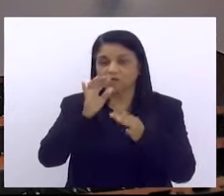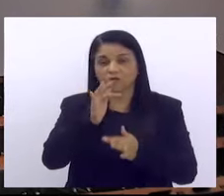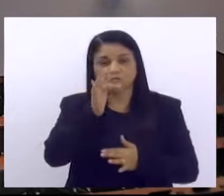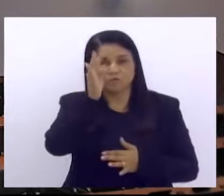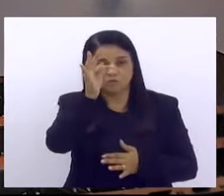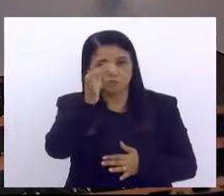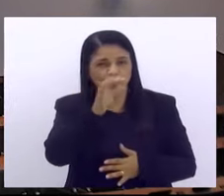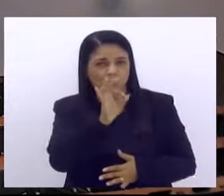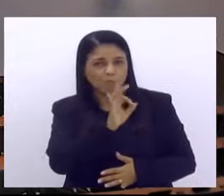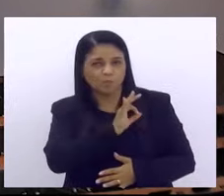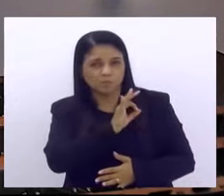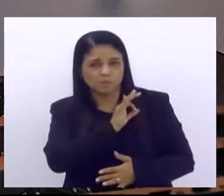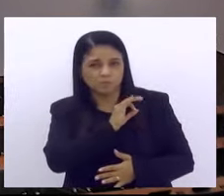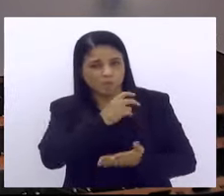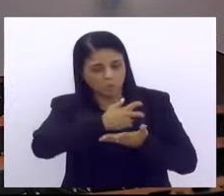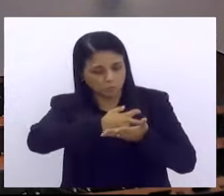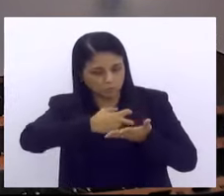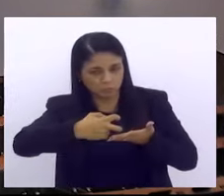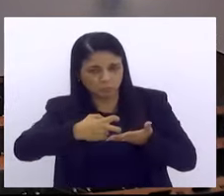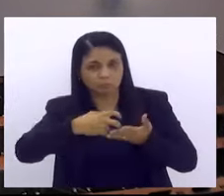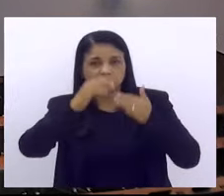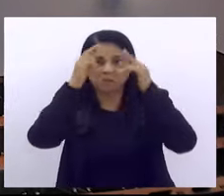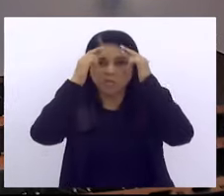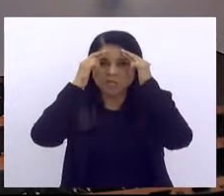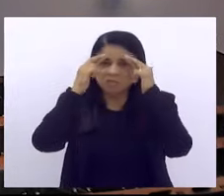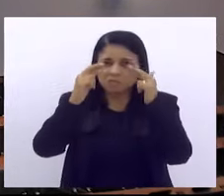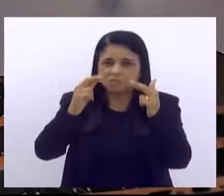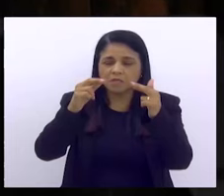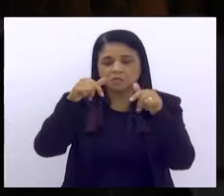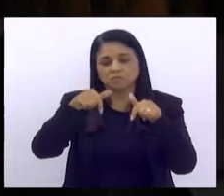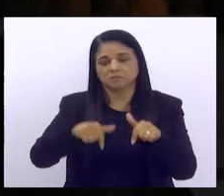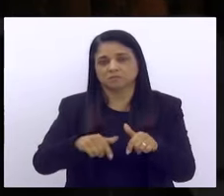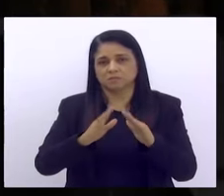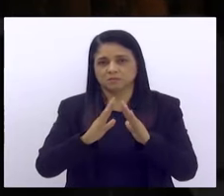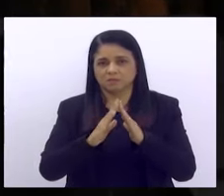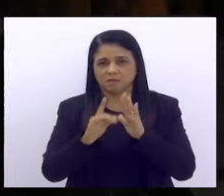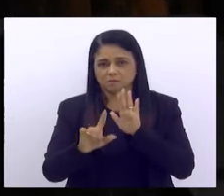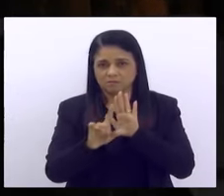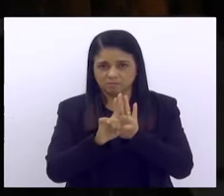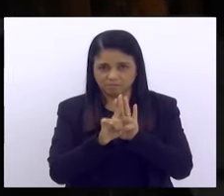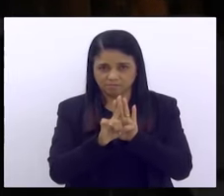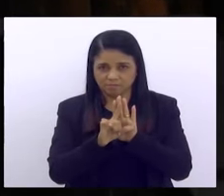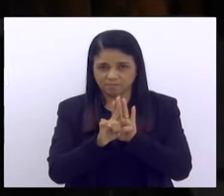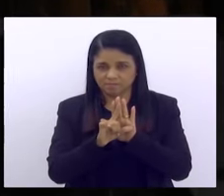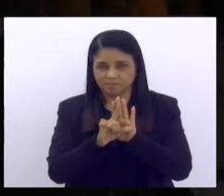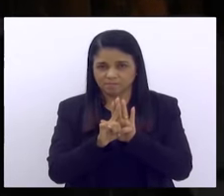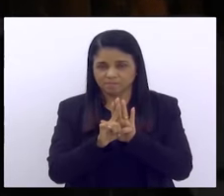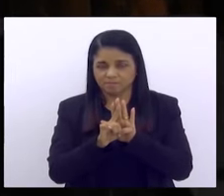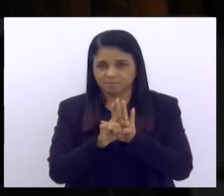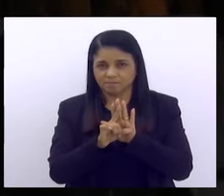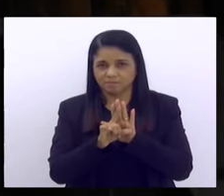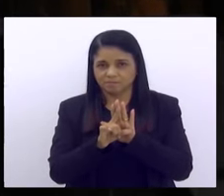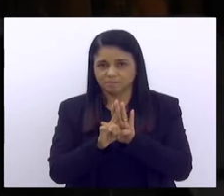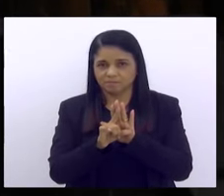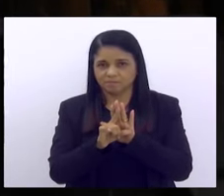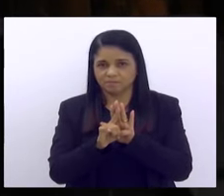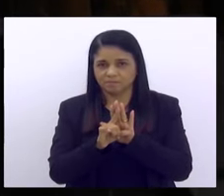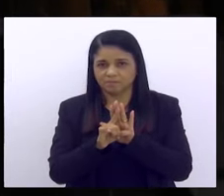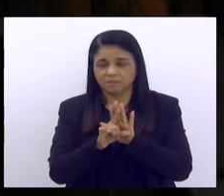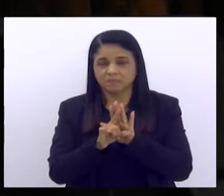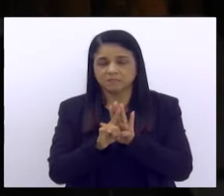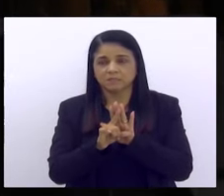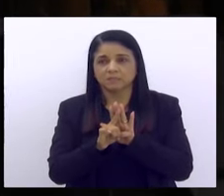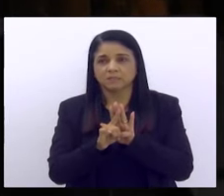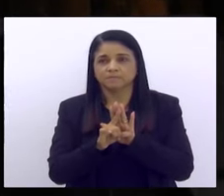penais, tenham respeito dessa casa. Não vamos, de forma